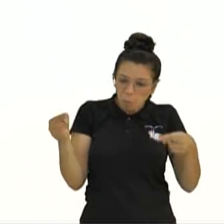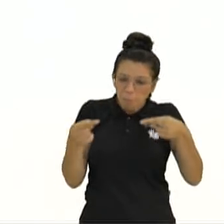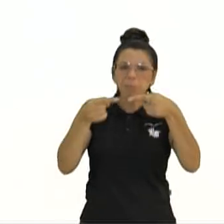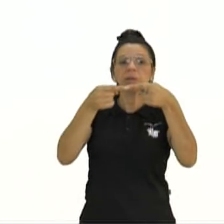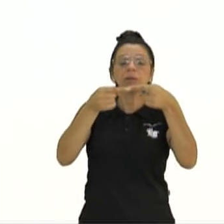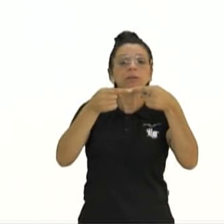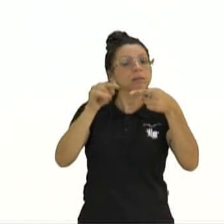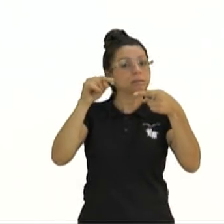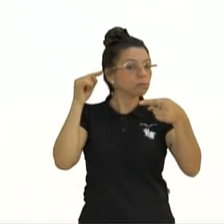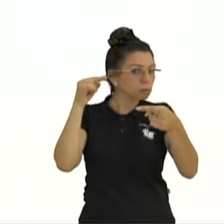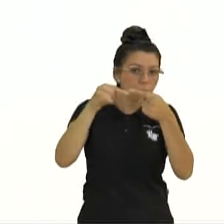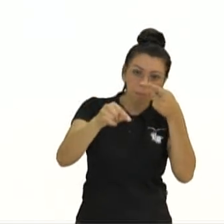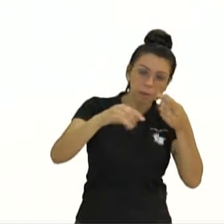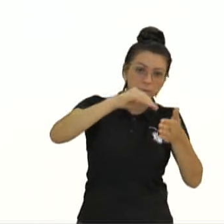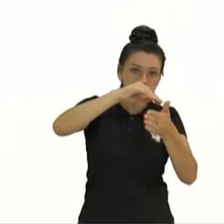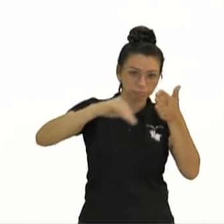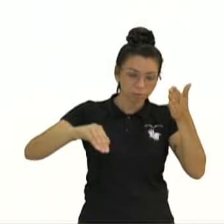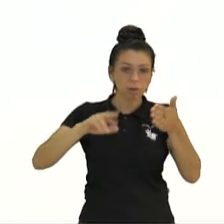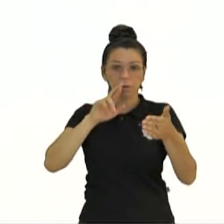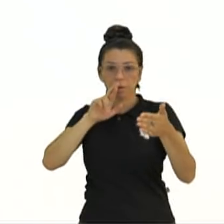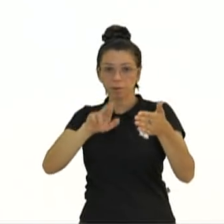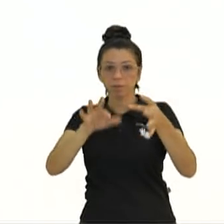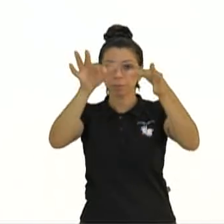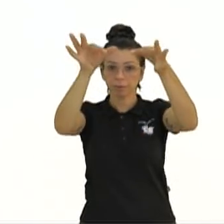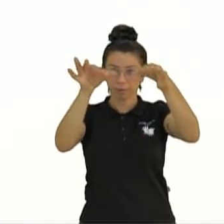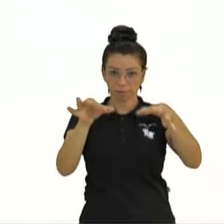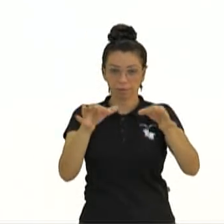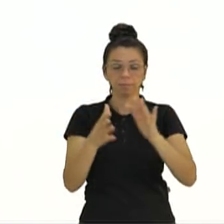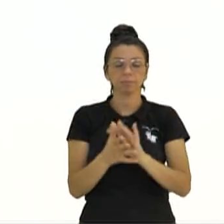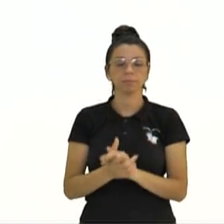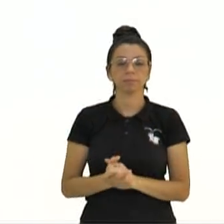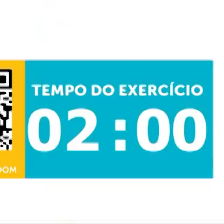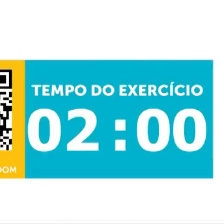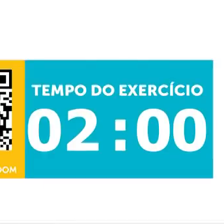ali. E marque a alternativa correta.